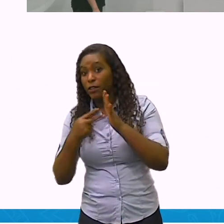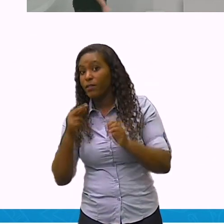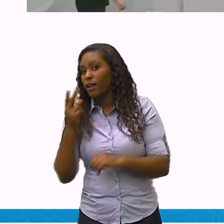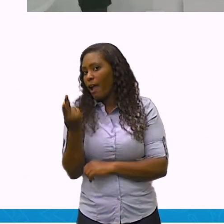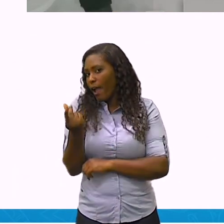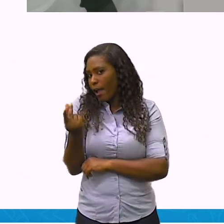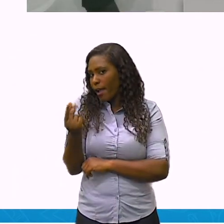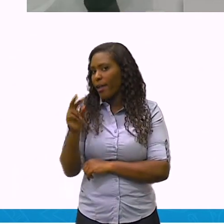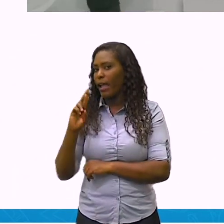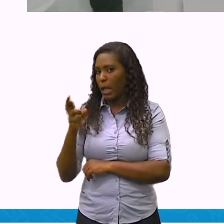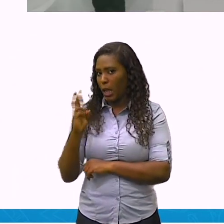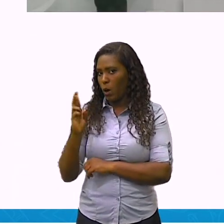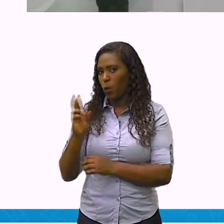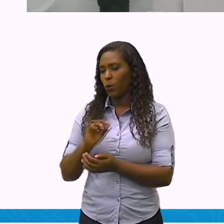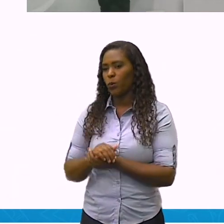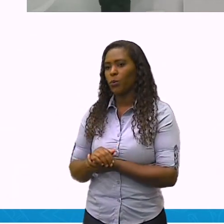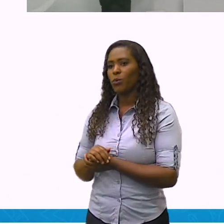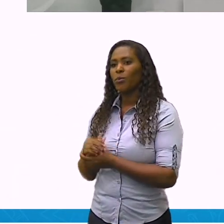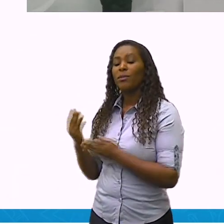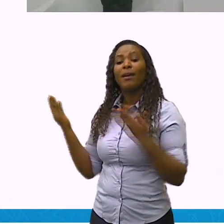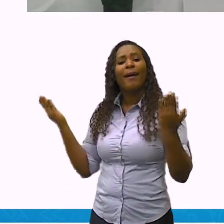cédula no valor de